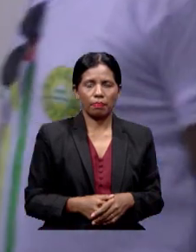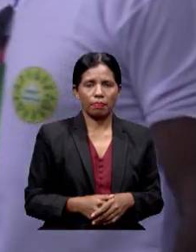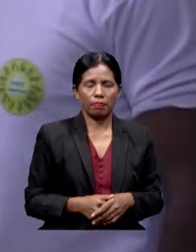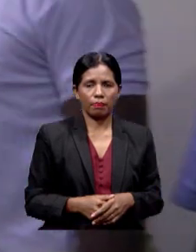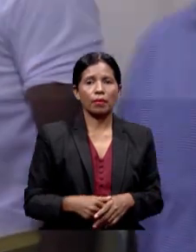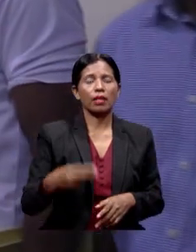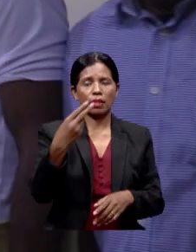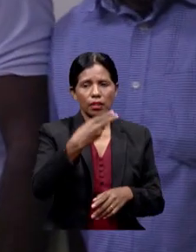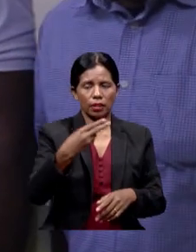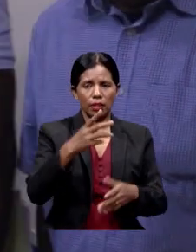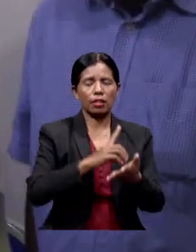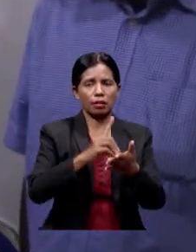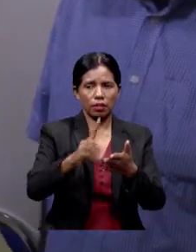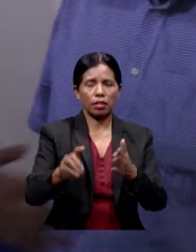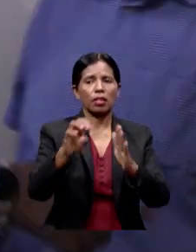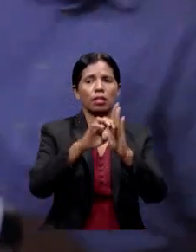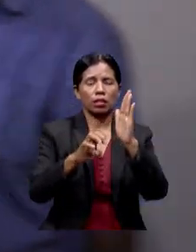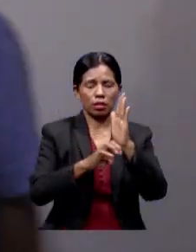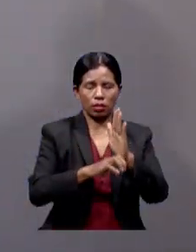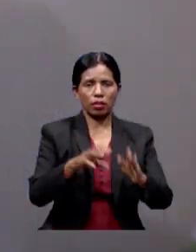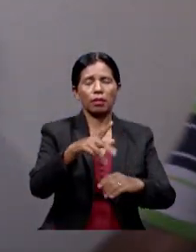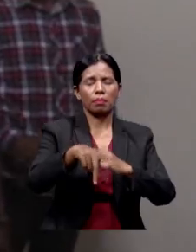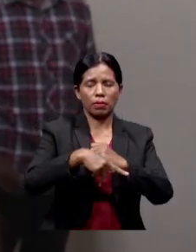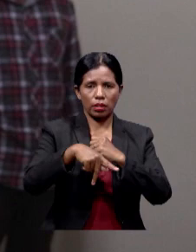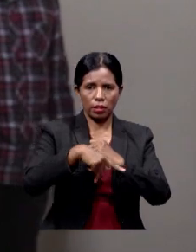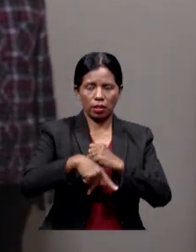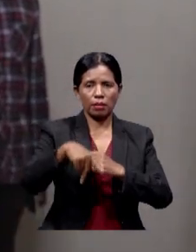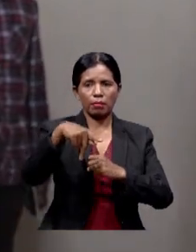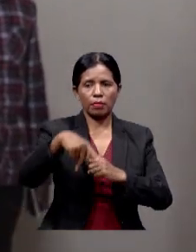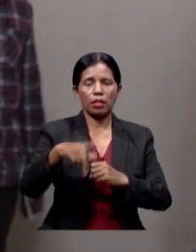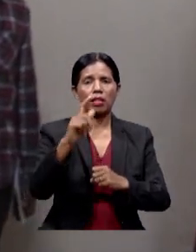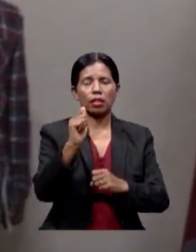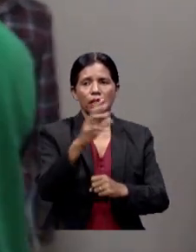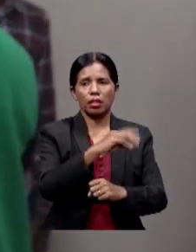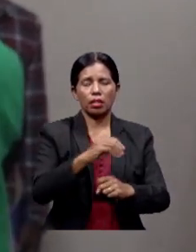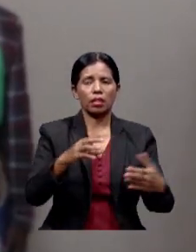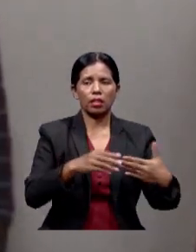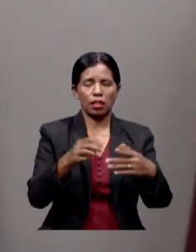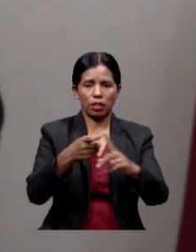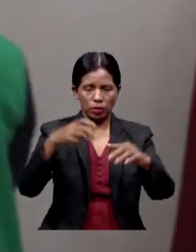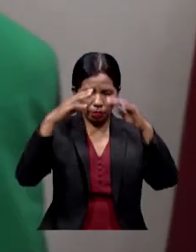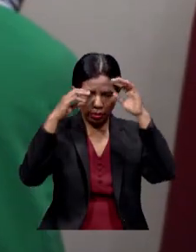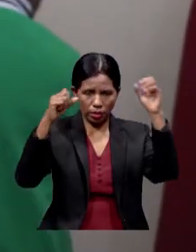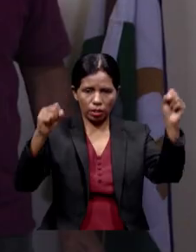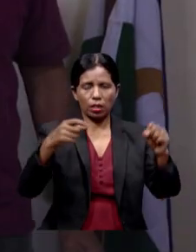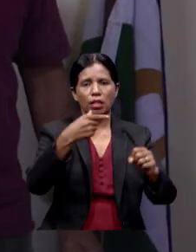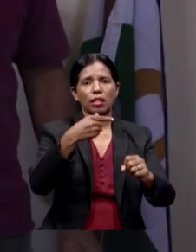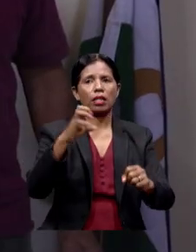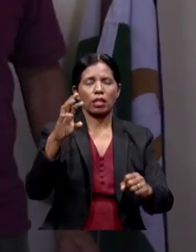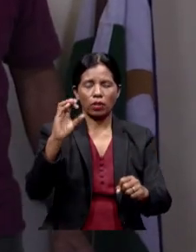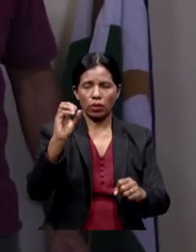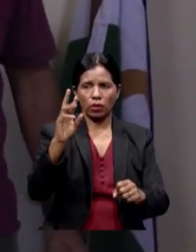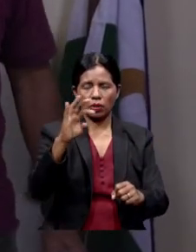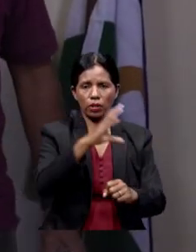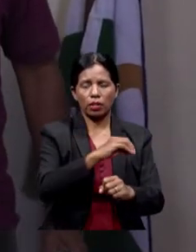Quinta semana ne estrutura partido Timor Forte ka Pati Ford lidera husi presidente interino Gregorio Saldanha hasoru malu